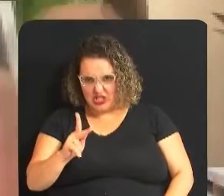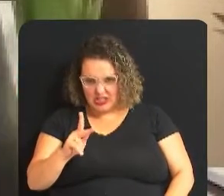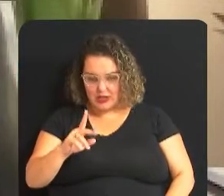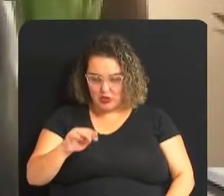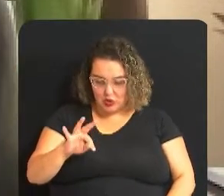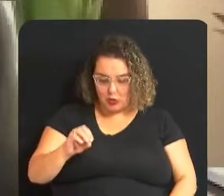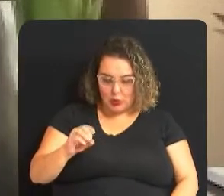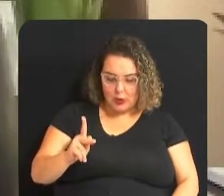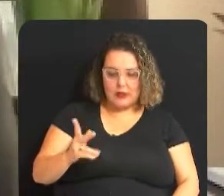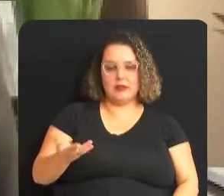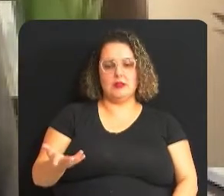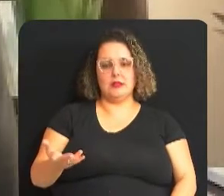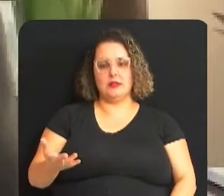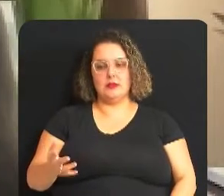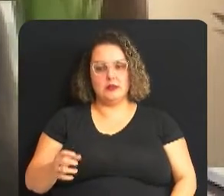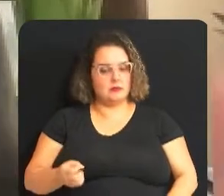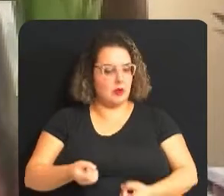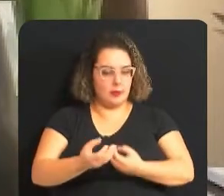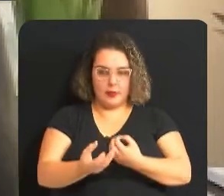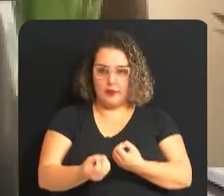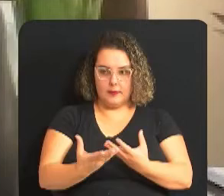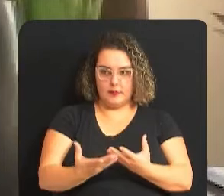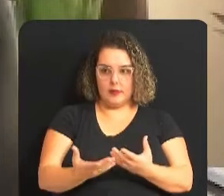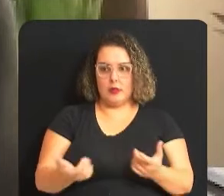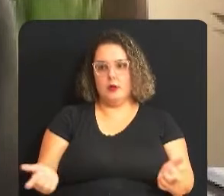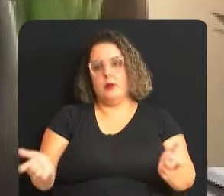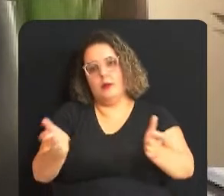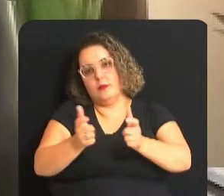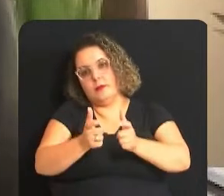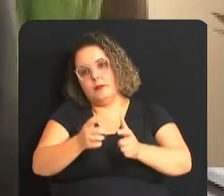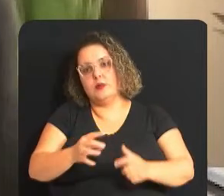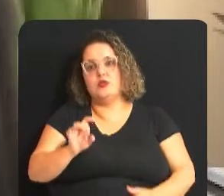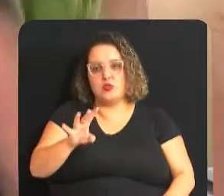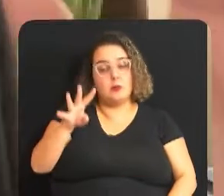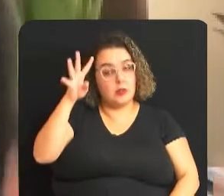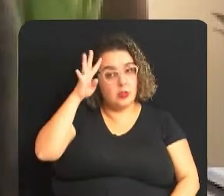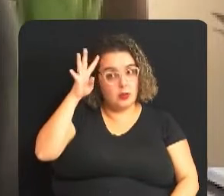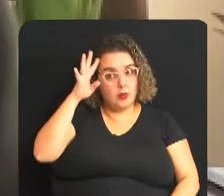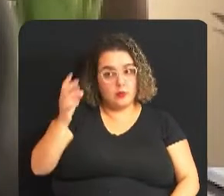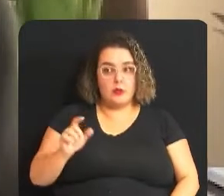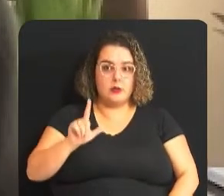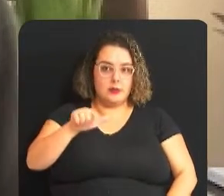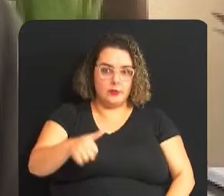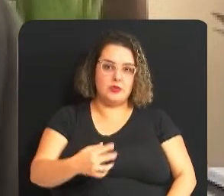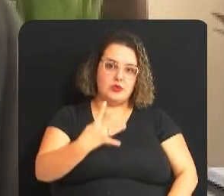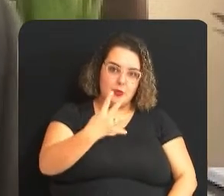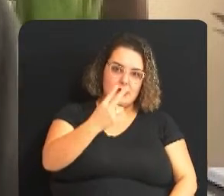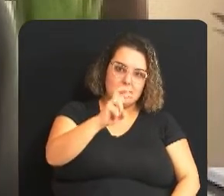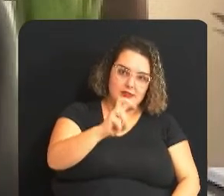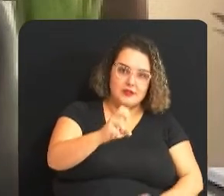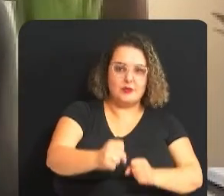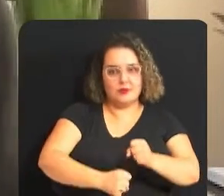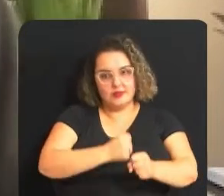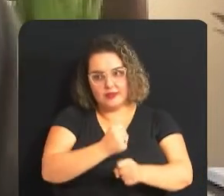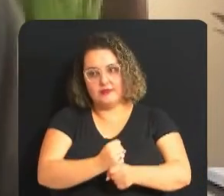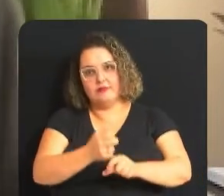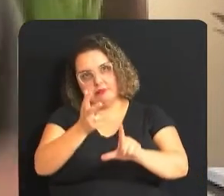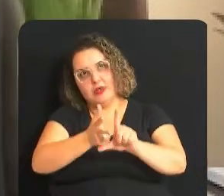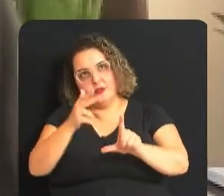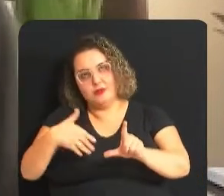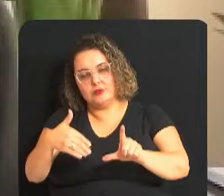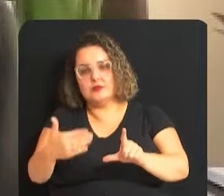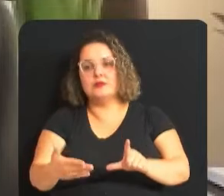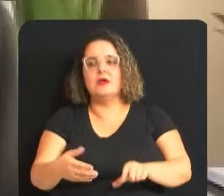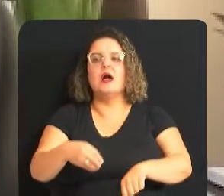dia tem dica nas mídias. Mas eu reduzi minha live para quarta-feira, que depois de 4, 5 anos fazendo live todo dia, falei, não, vamos deixar para dica